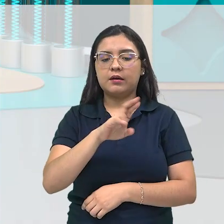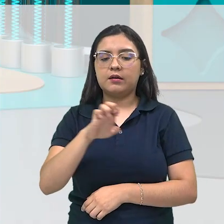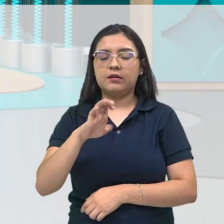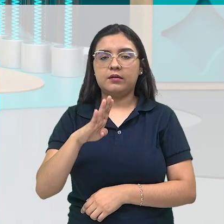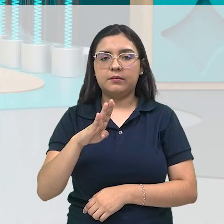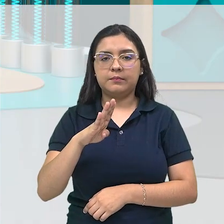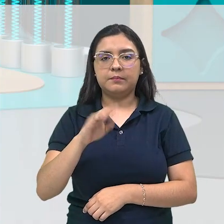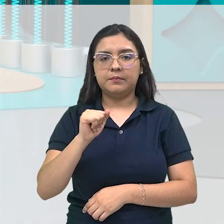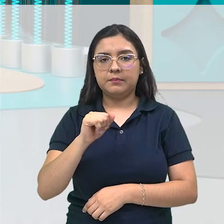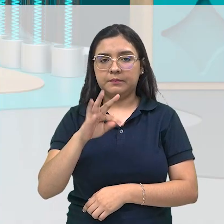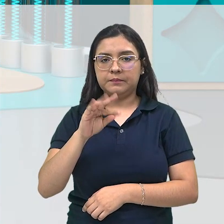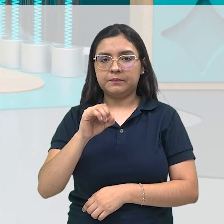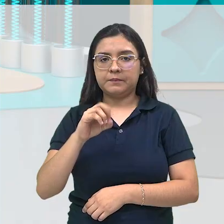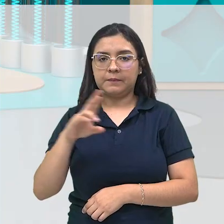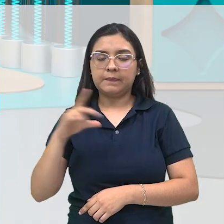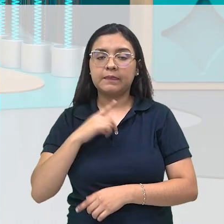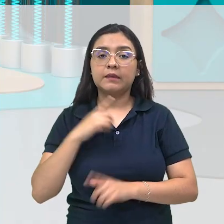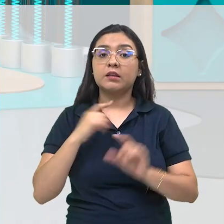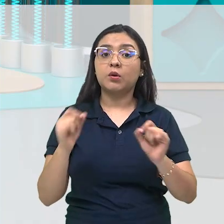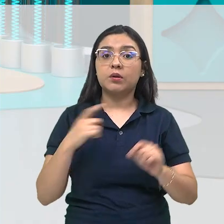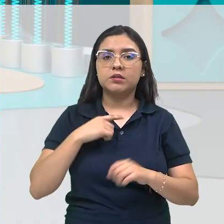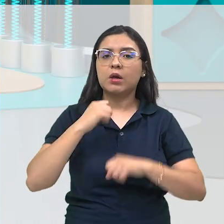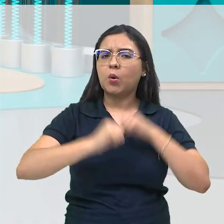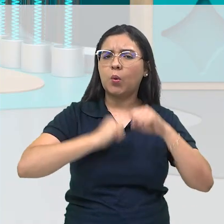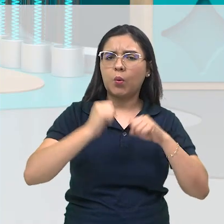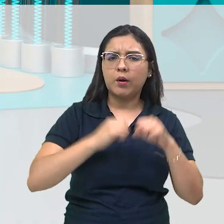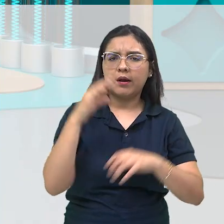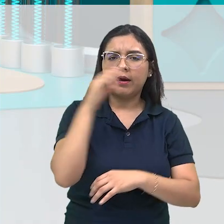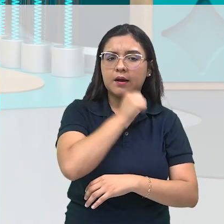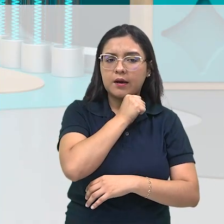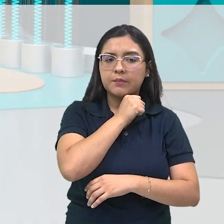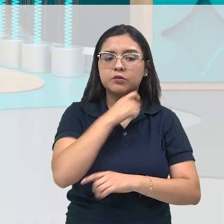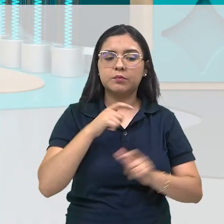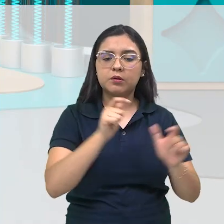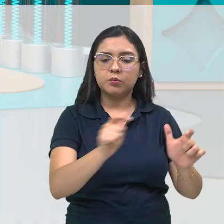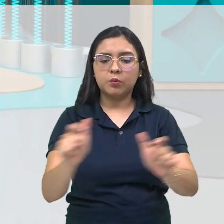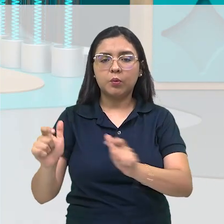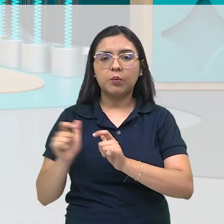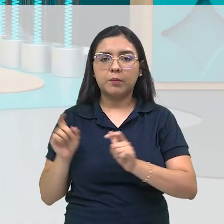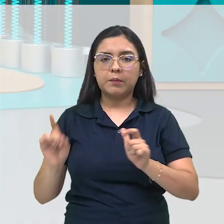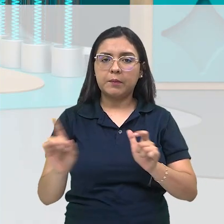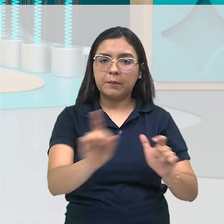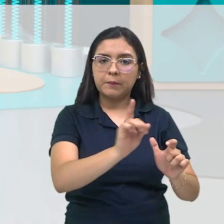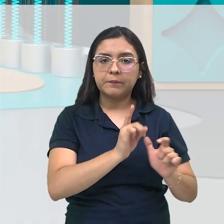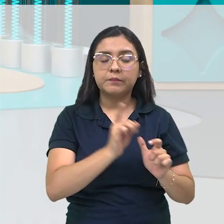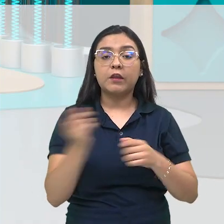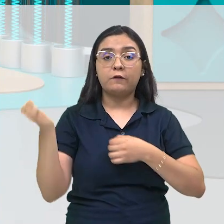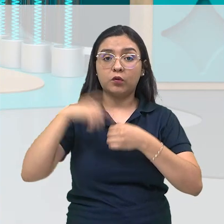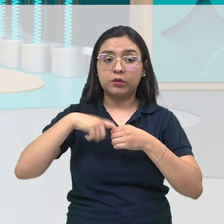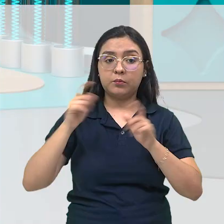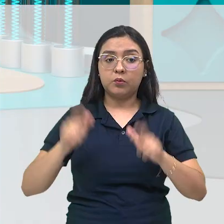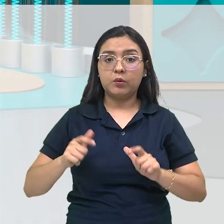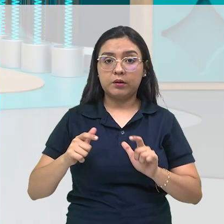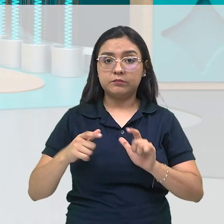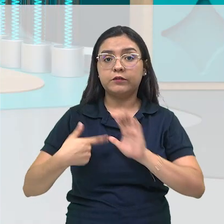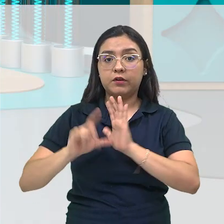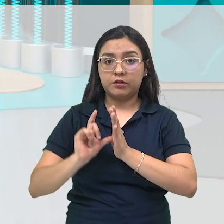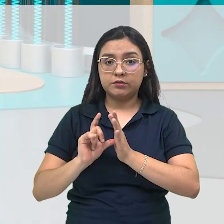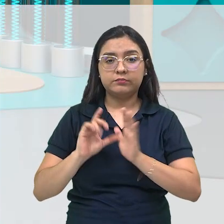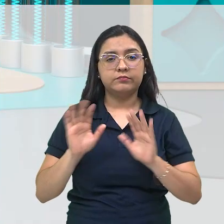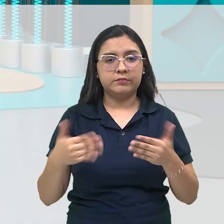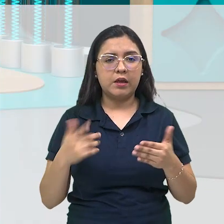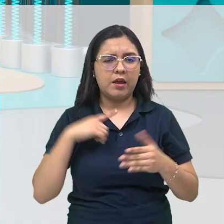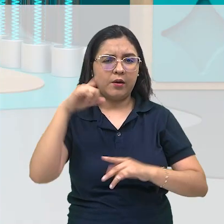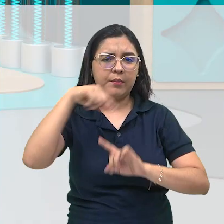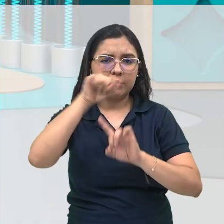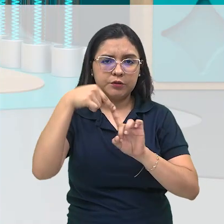a bola, ele sai correndo o máximo possível, passando pelas bases, até voltar ao ponto onde ele estava antes. É mais ou menos